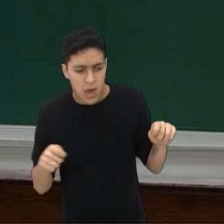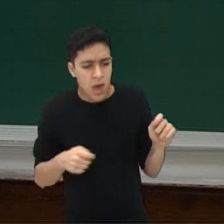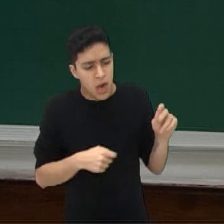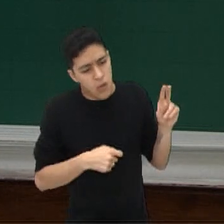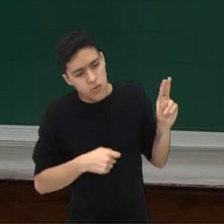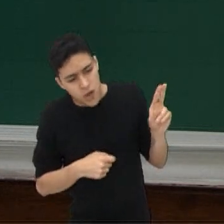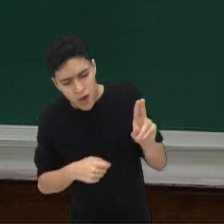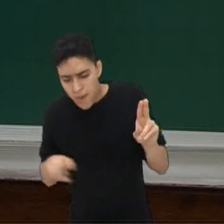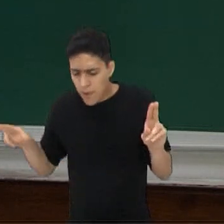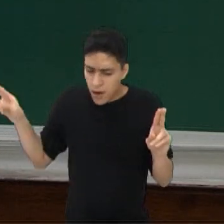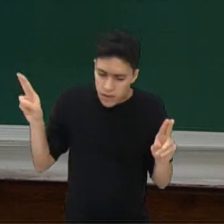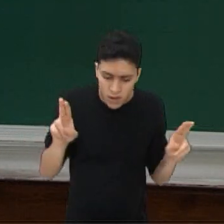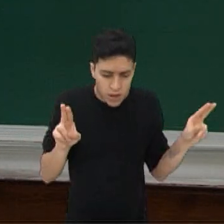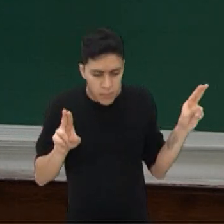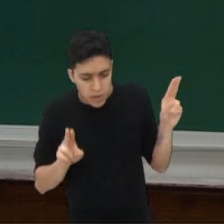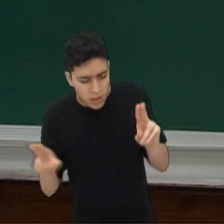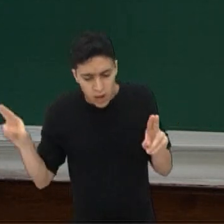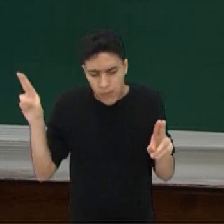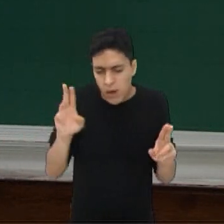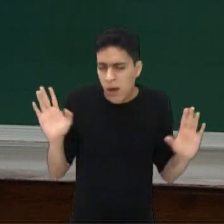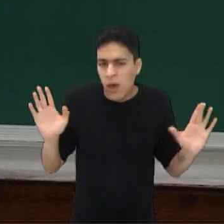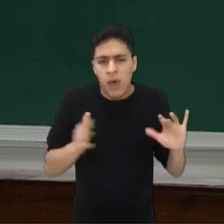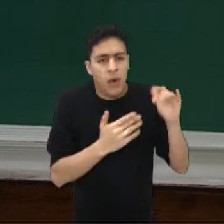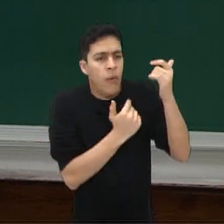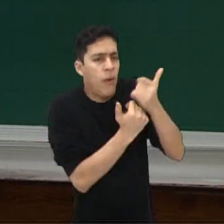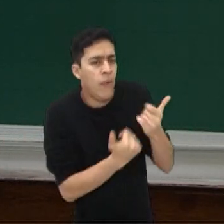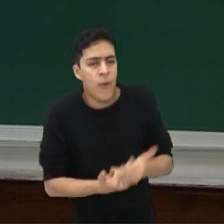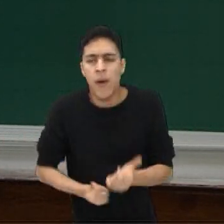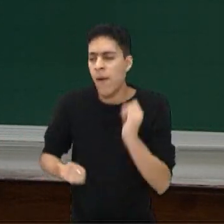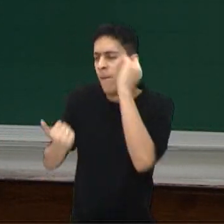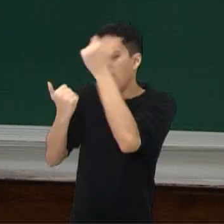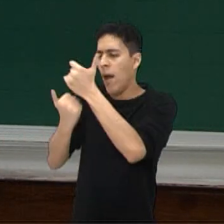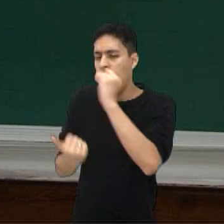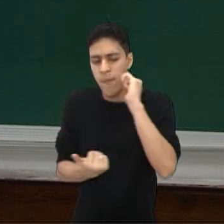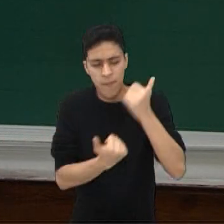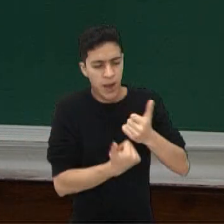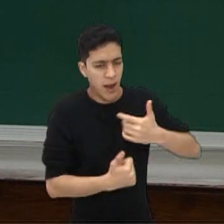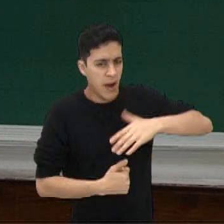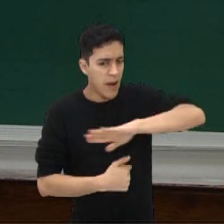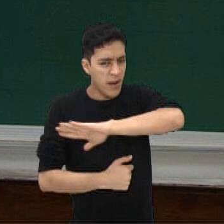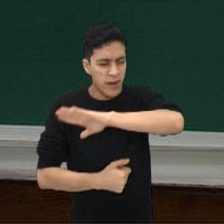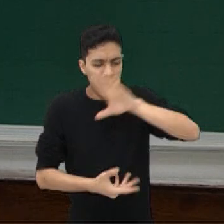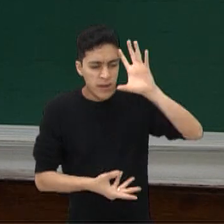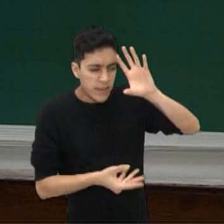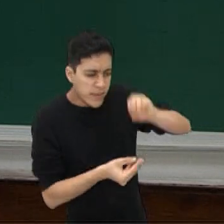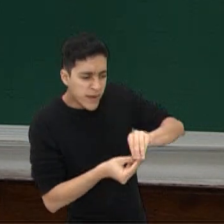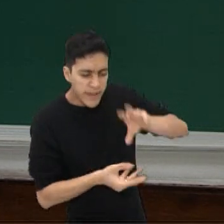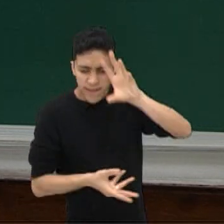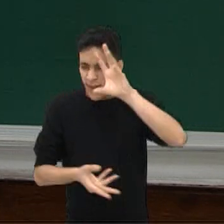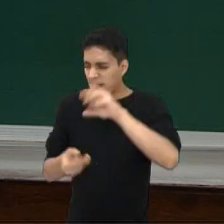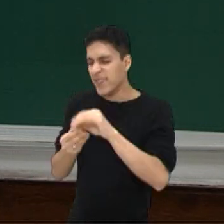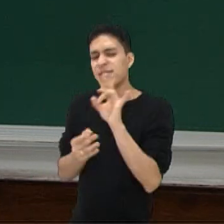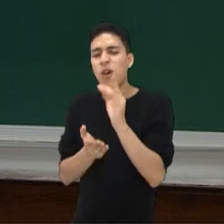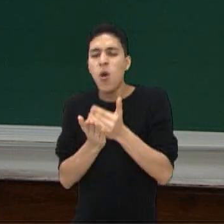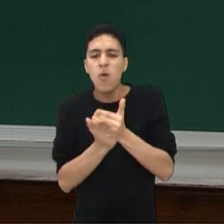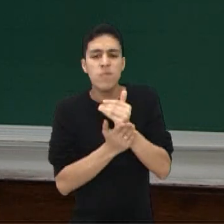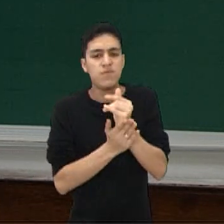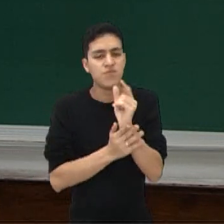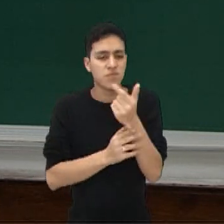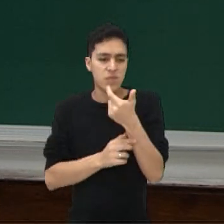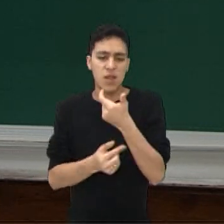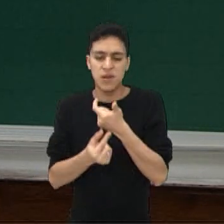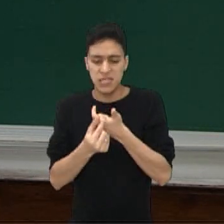nome, o nome do entrevistado, o nome do entrevistado. Não precisa, tá? Na continuação, você pode colocar só as iniciais,